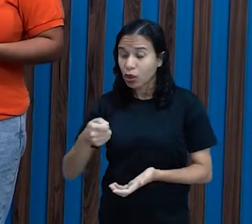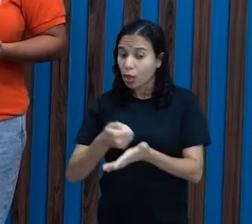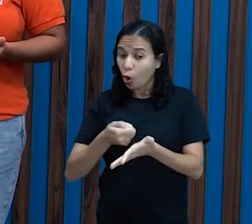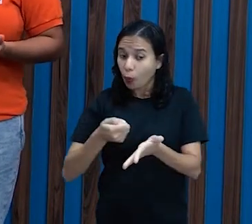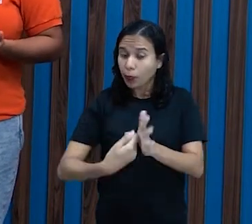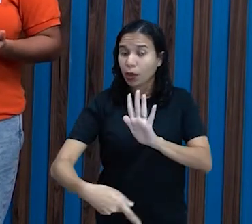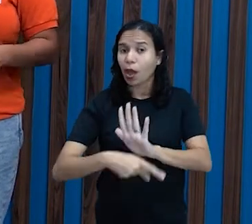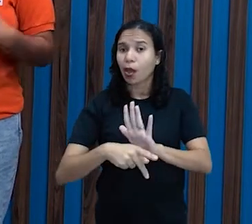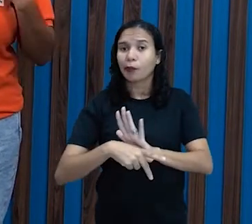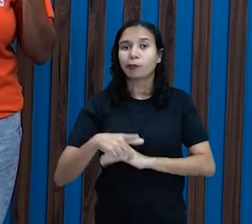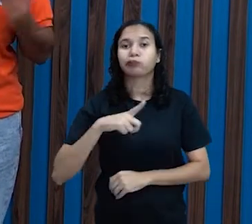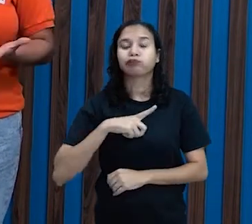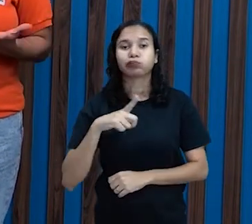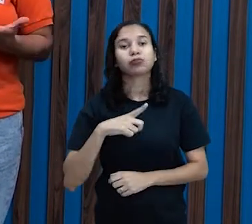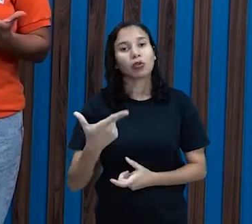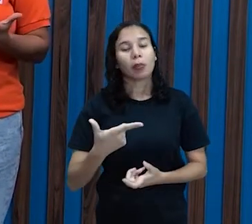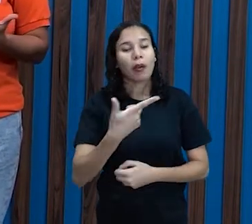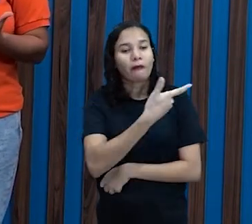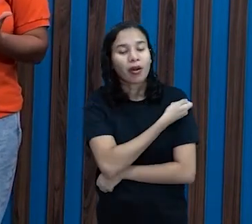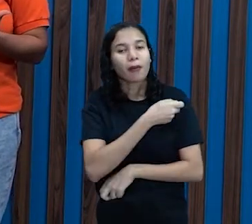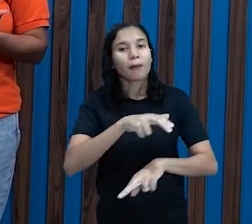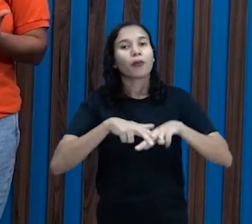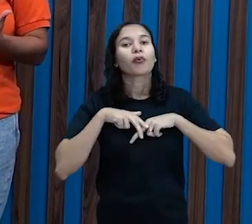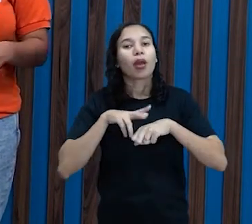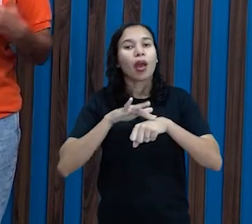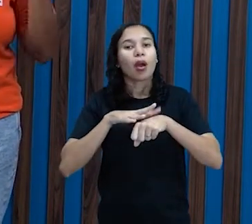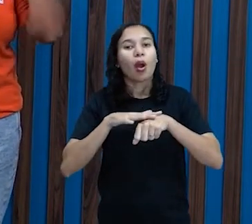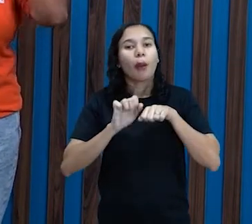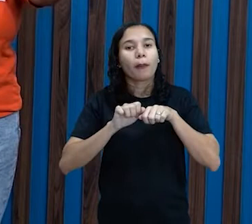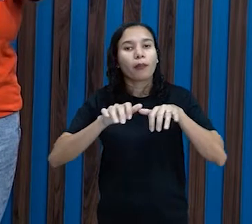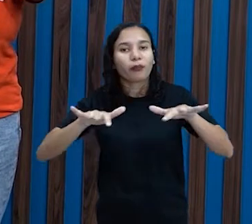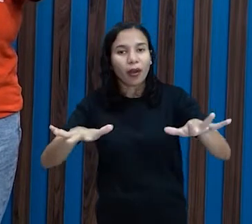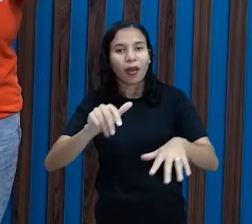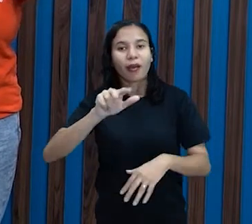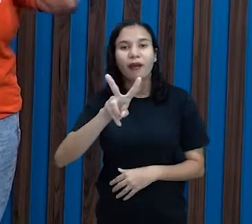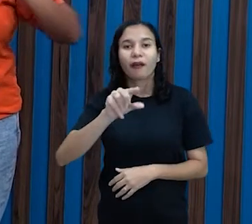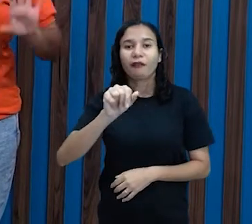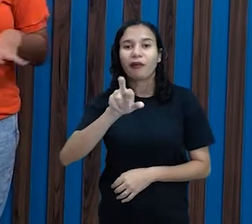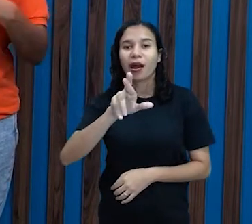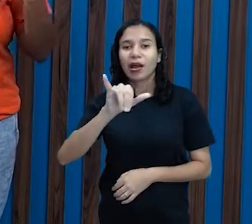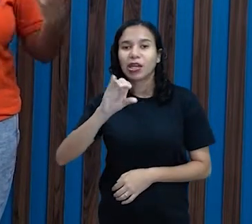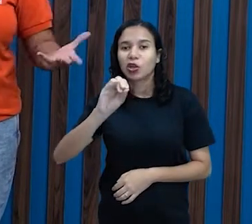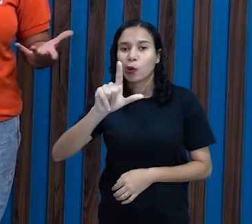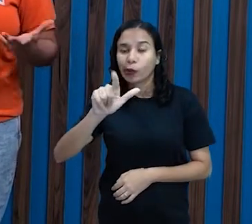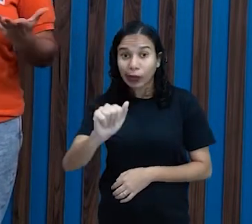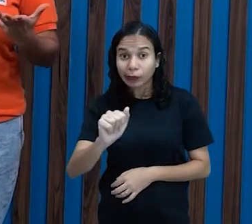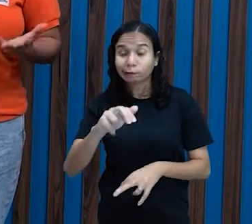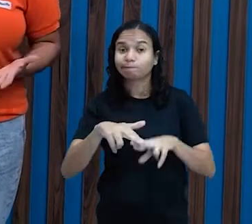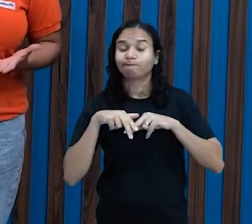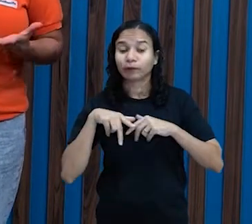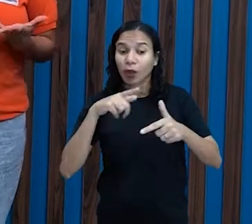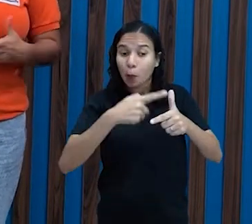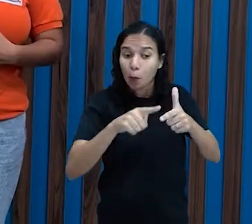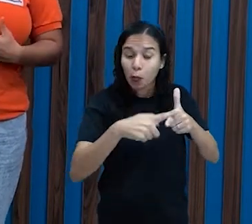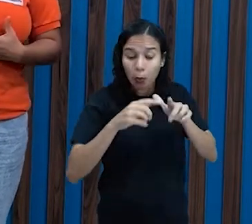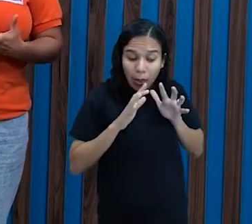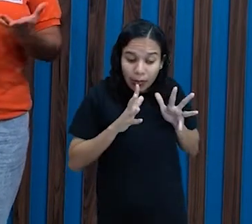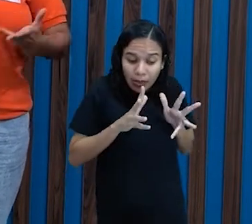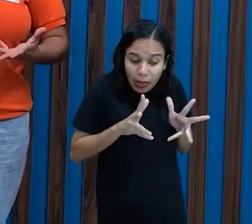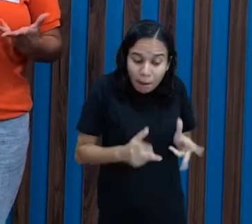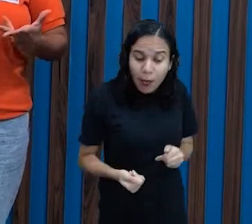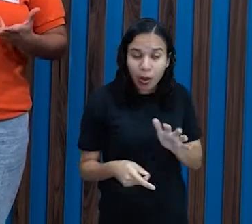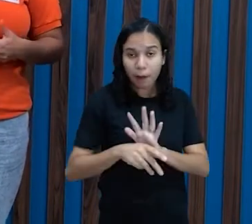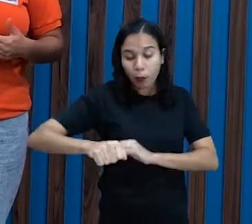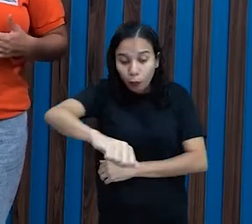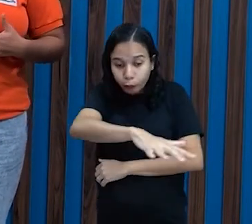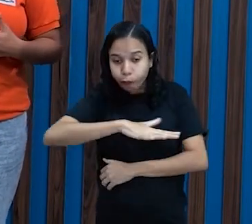por causa da epidemia de varíola. Então, a gente tem uma questão sanitária, né, desses